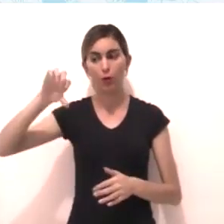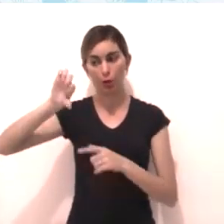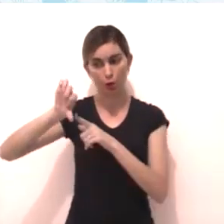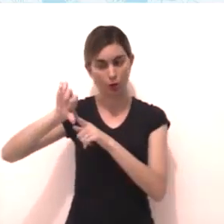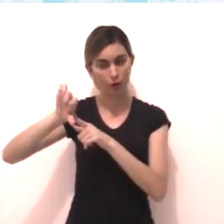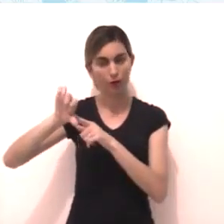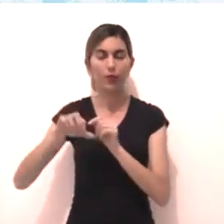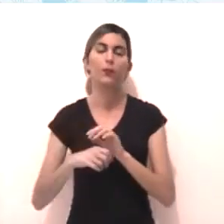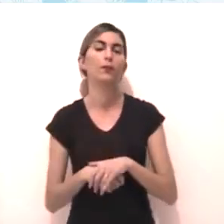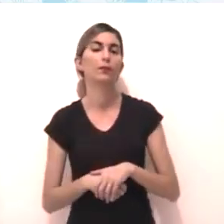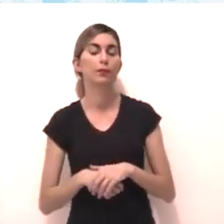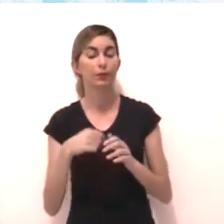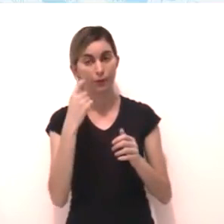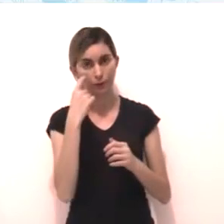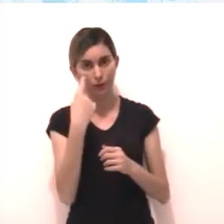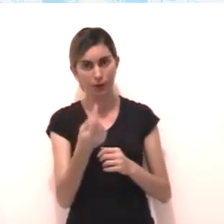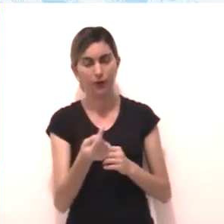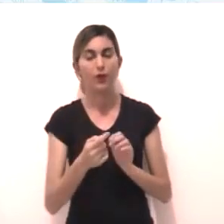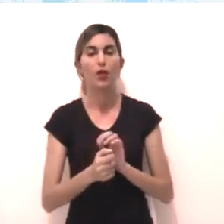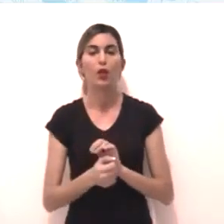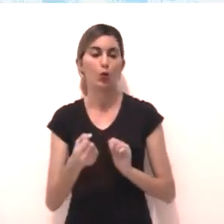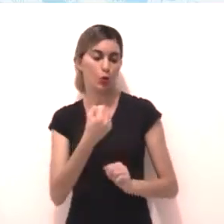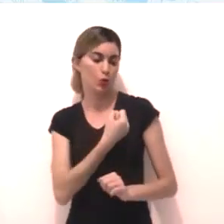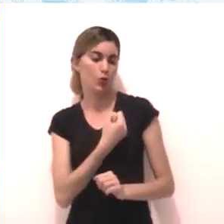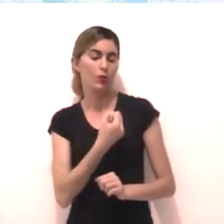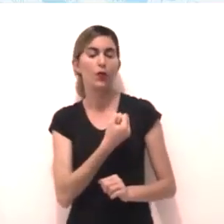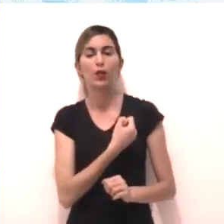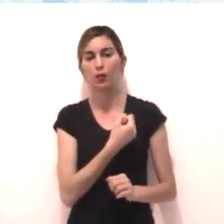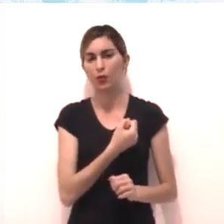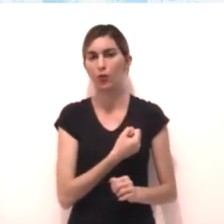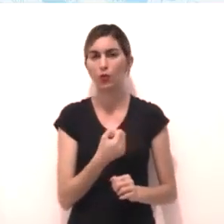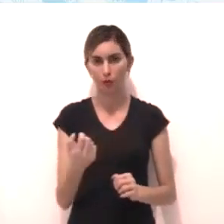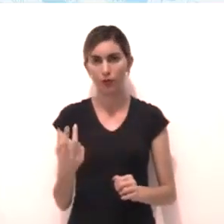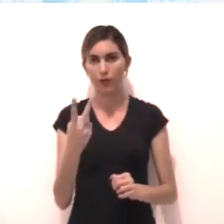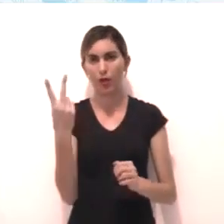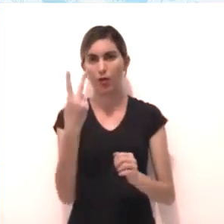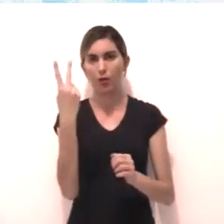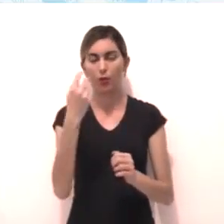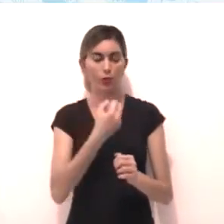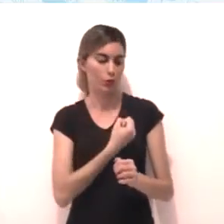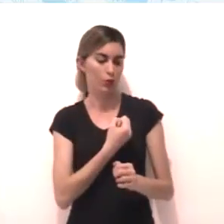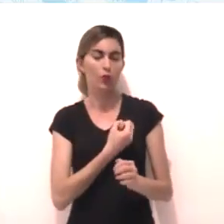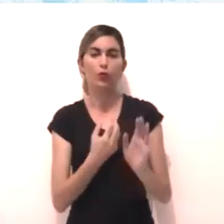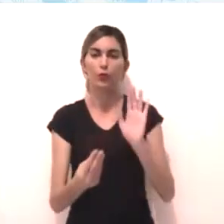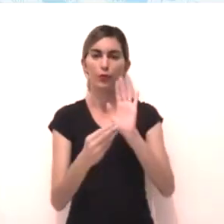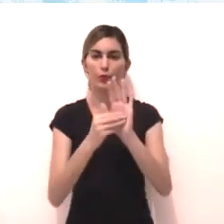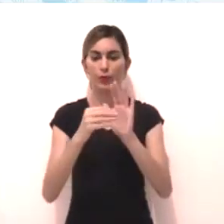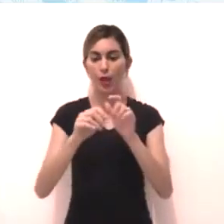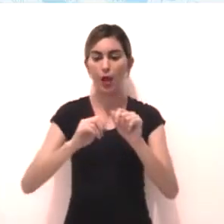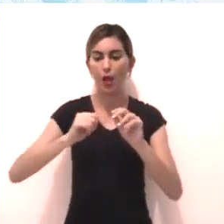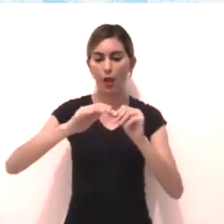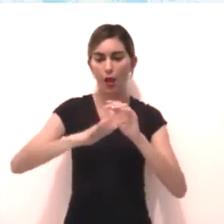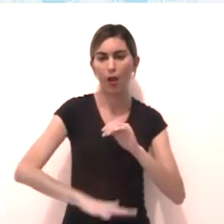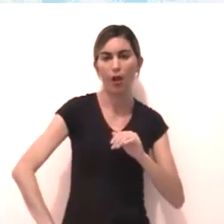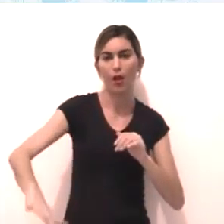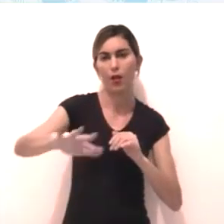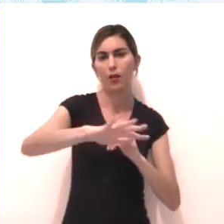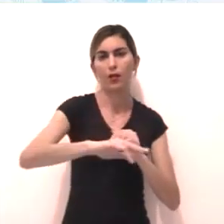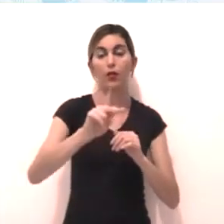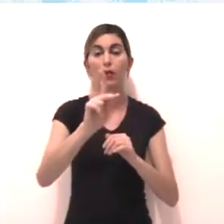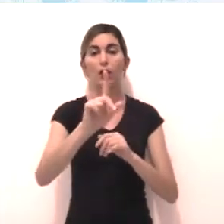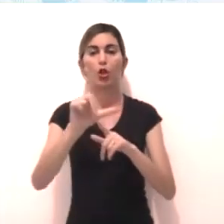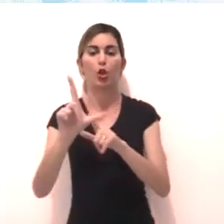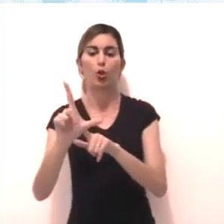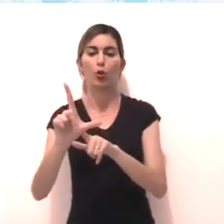outro eixo, você vai ver o número o valor, né, de área que foi desmatada